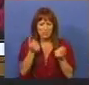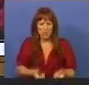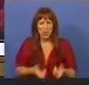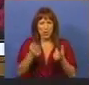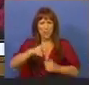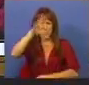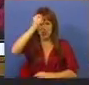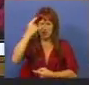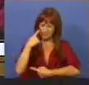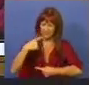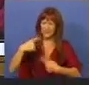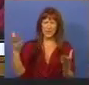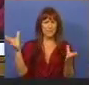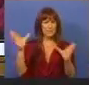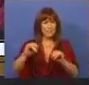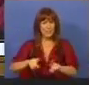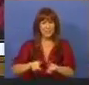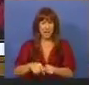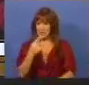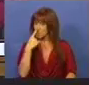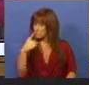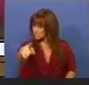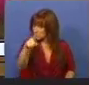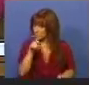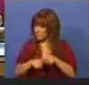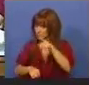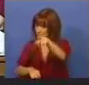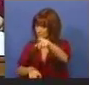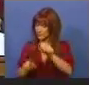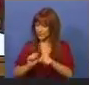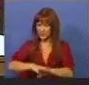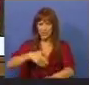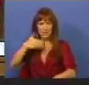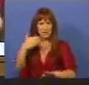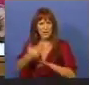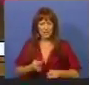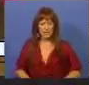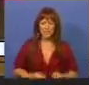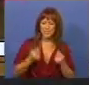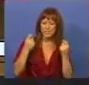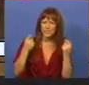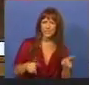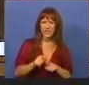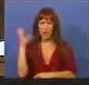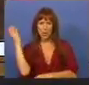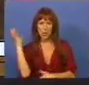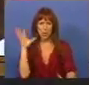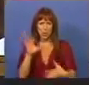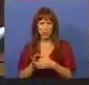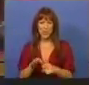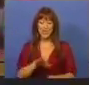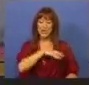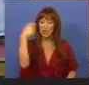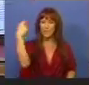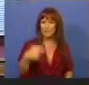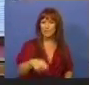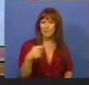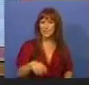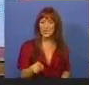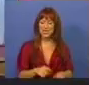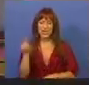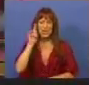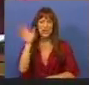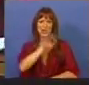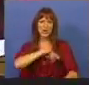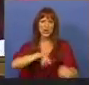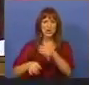Governo se revelaram mais falaciosas do que a do reforço do investimento na cultura. Sr. Presidente,